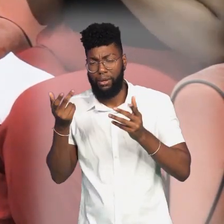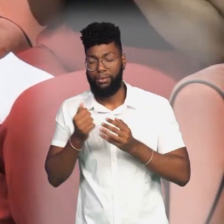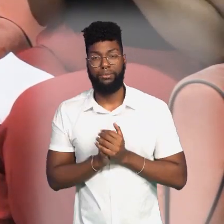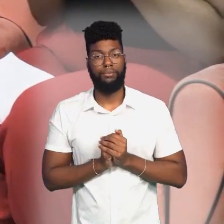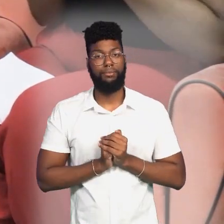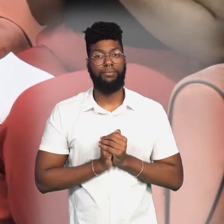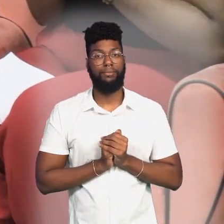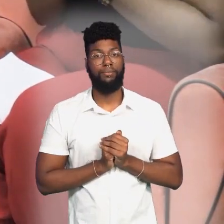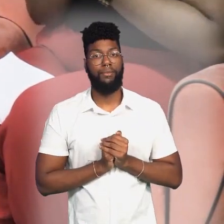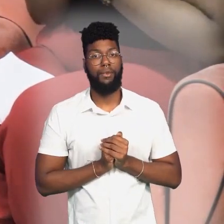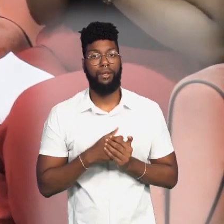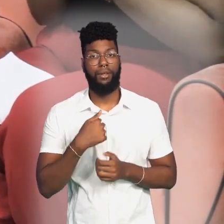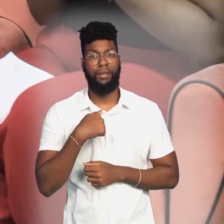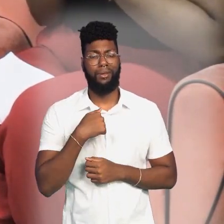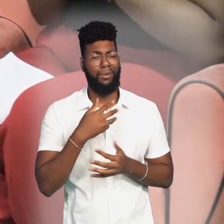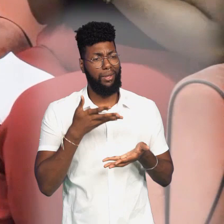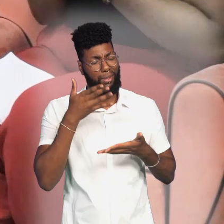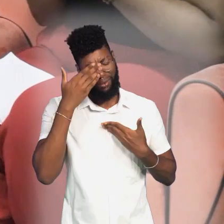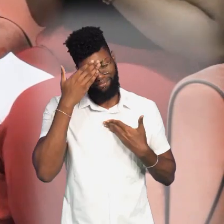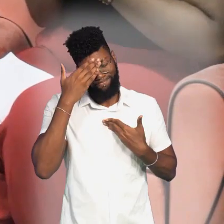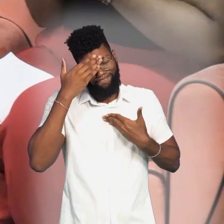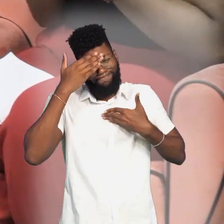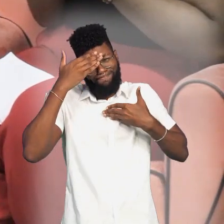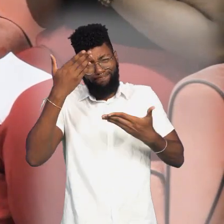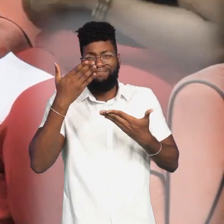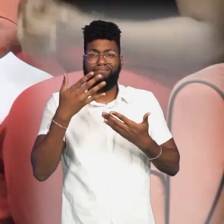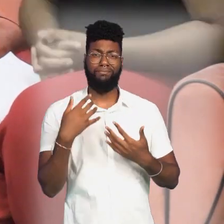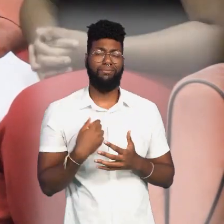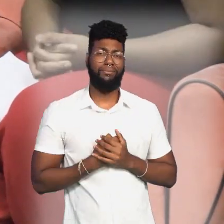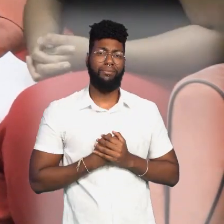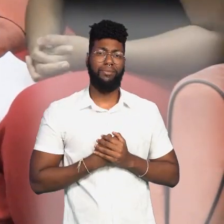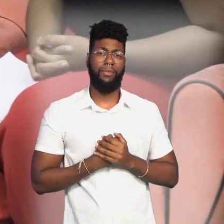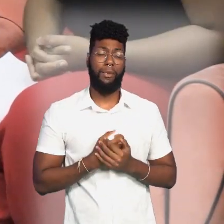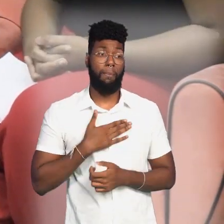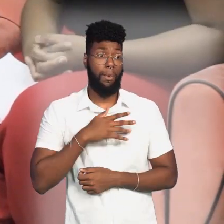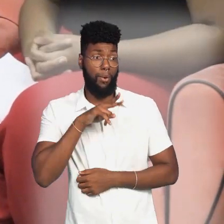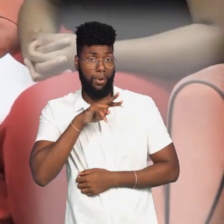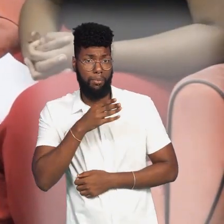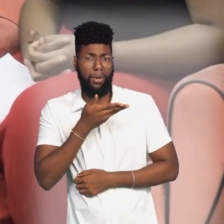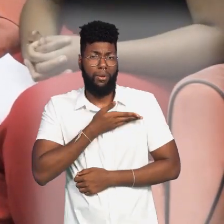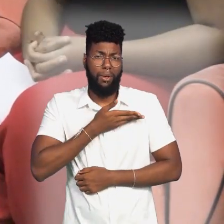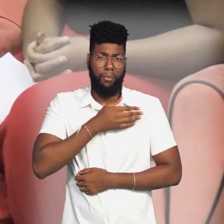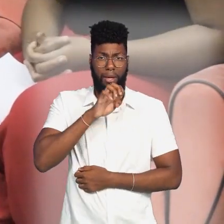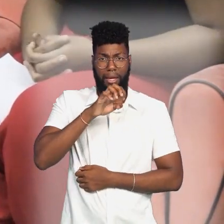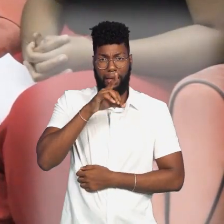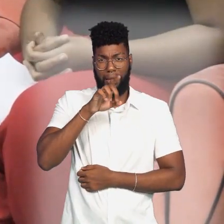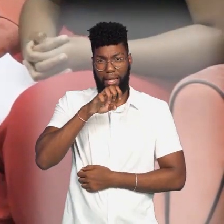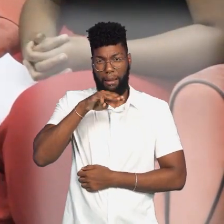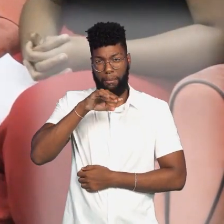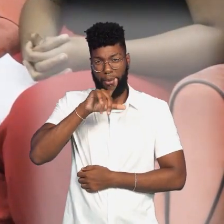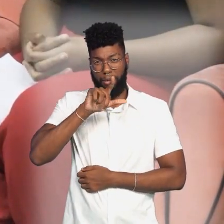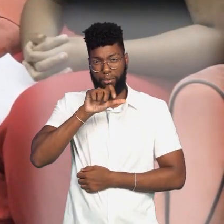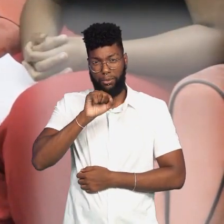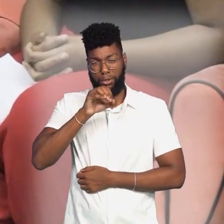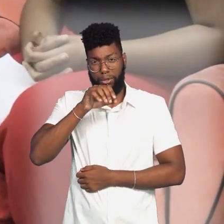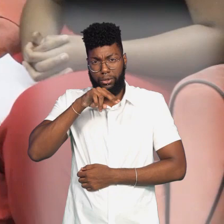sou agradecer muito meu irmão, amigo Edmilson, sempre